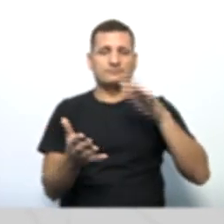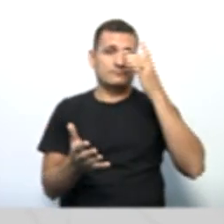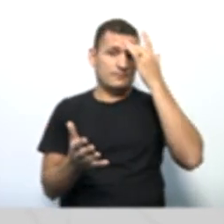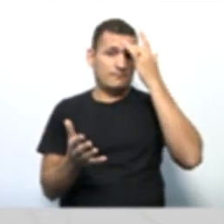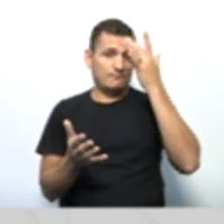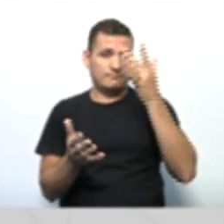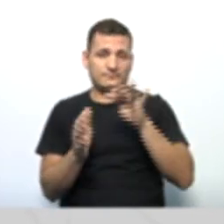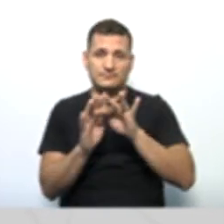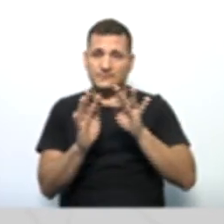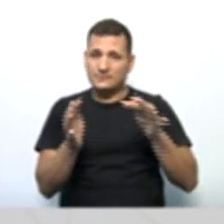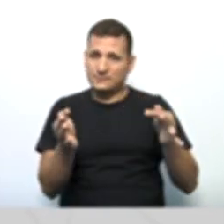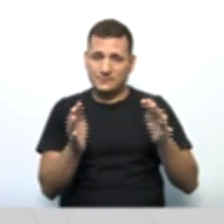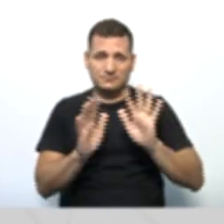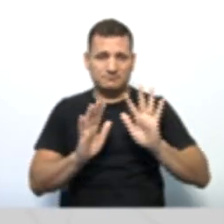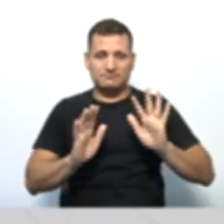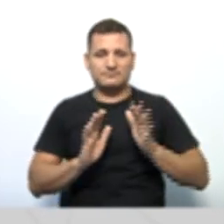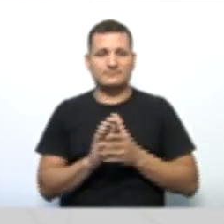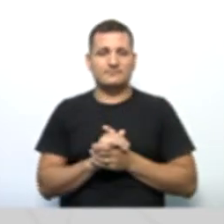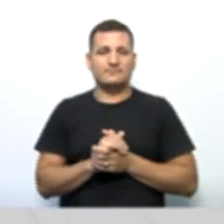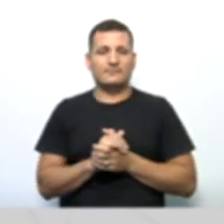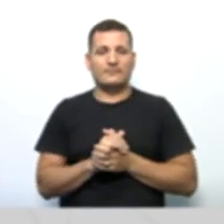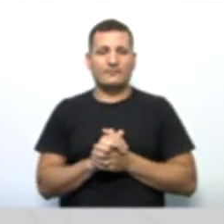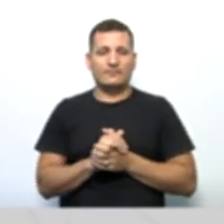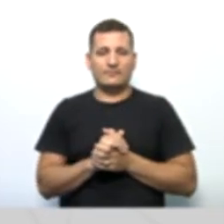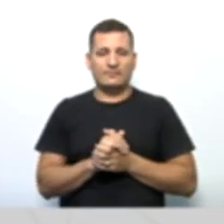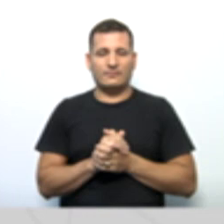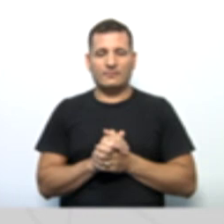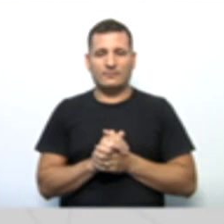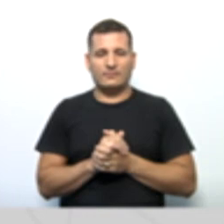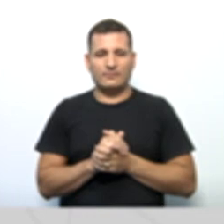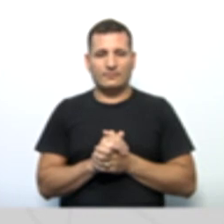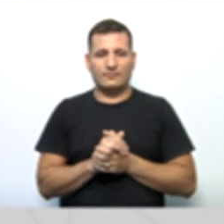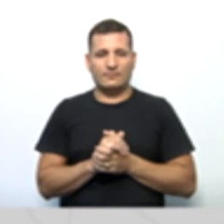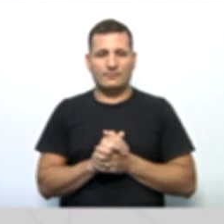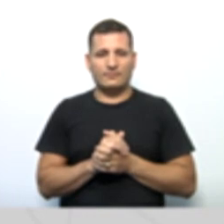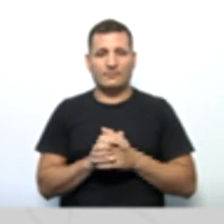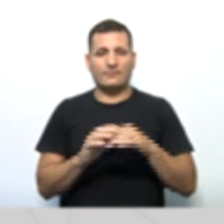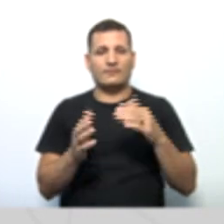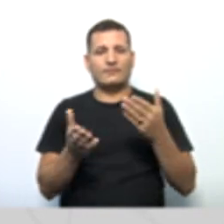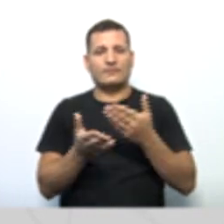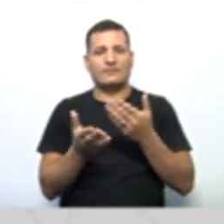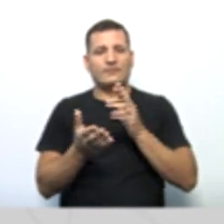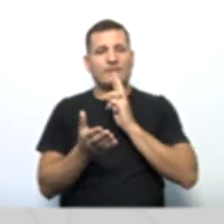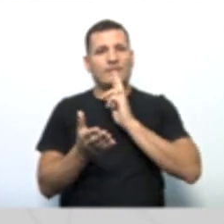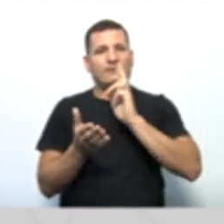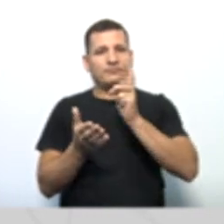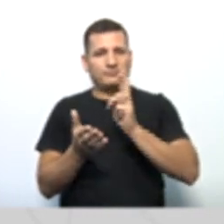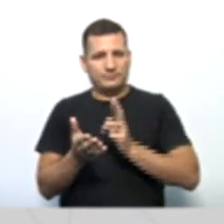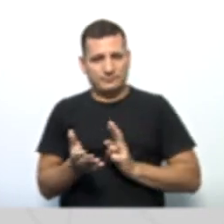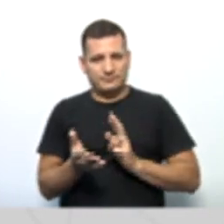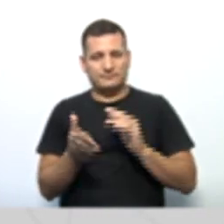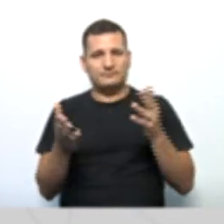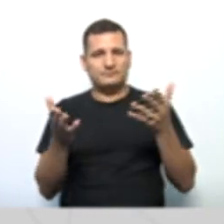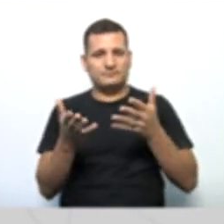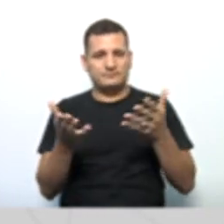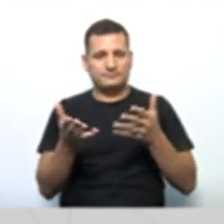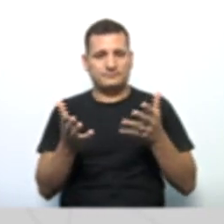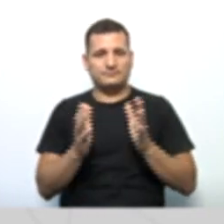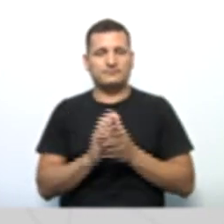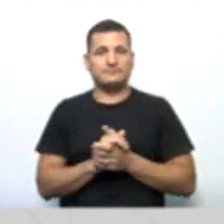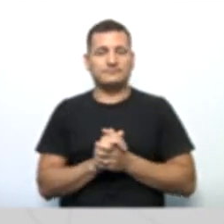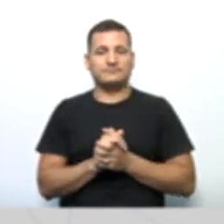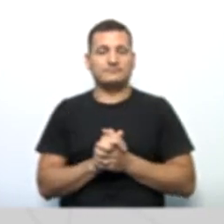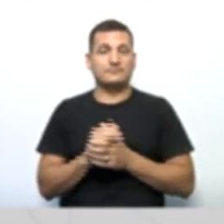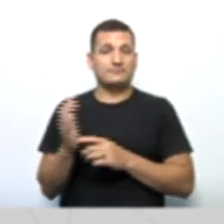de resolver. E agora nós vamos para responder estas questões, não é verdade? O professor Diego